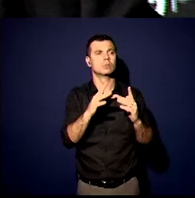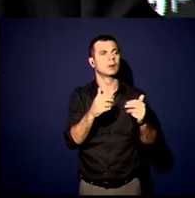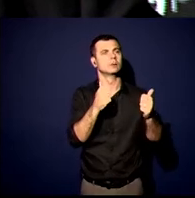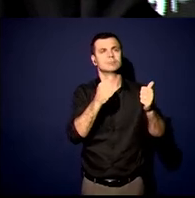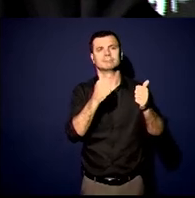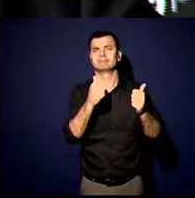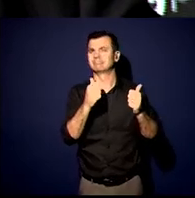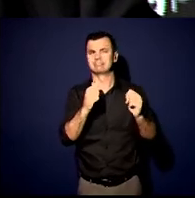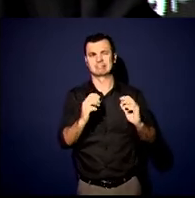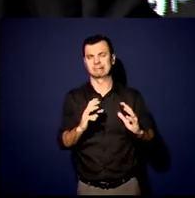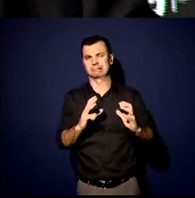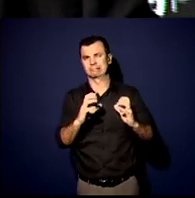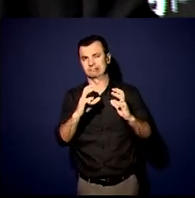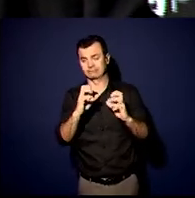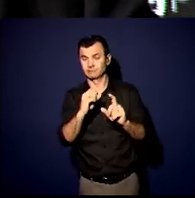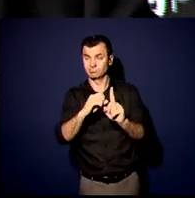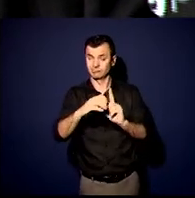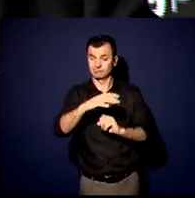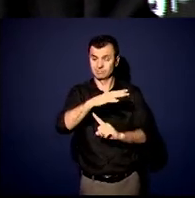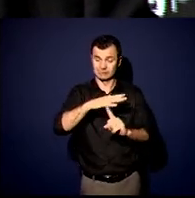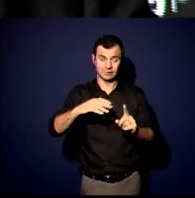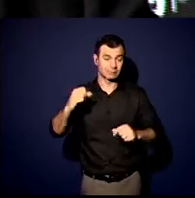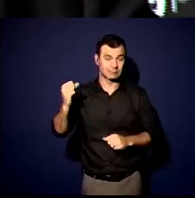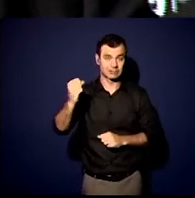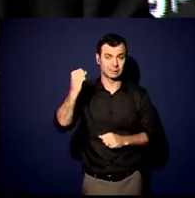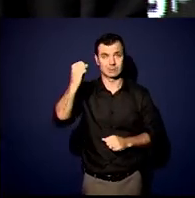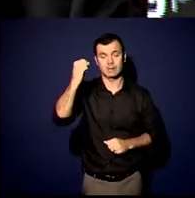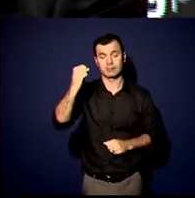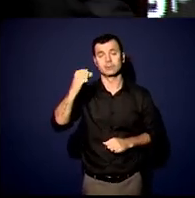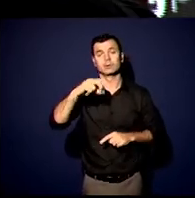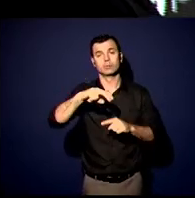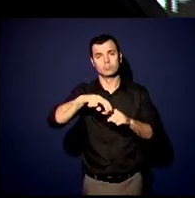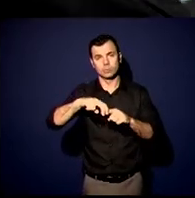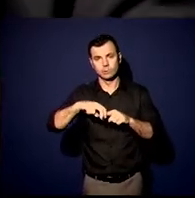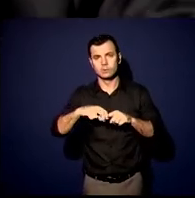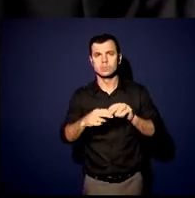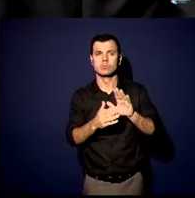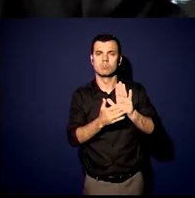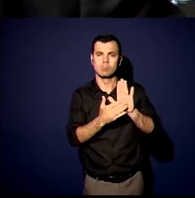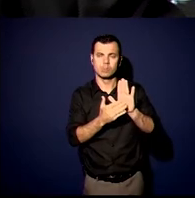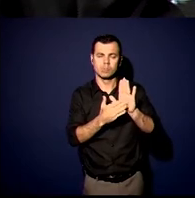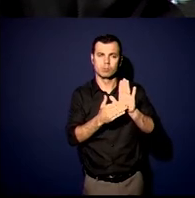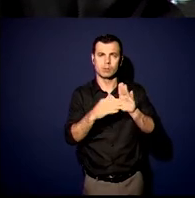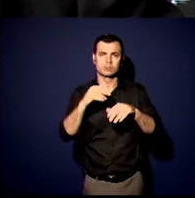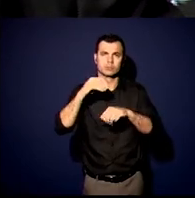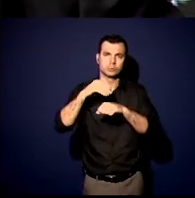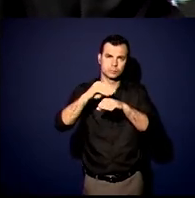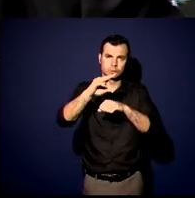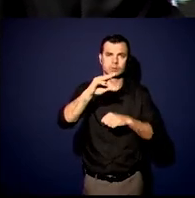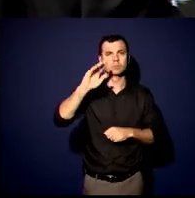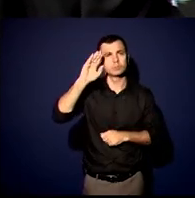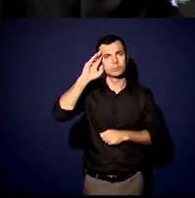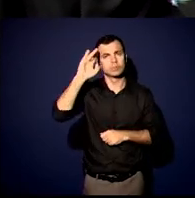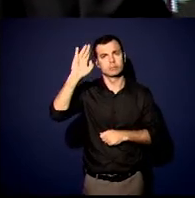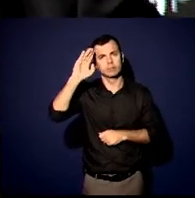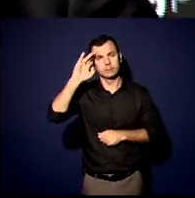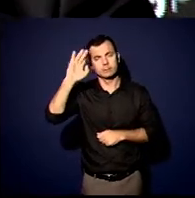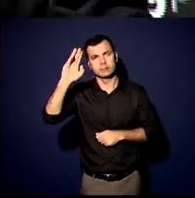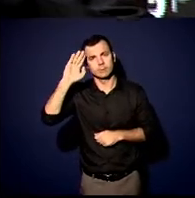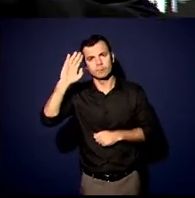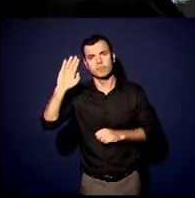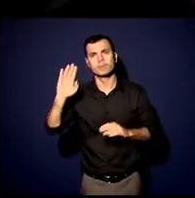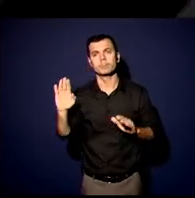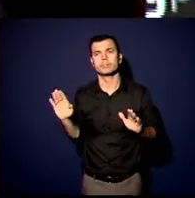e sociais não patamar elevadíssimo Por isso mesmo nós estamos propondo uma reflexão mais acentuadamente